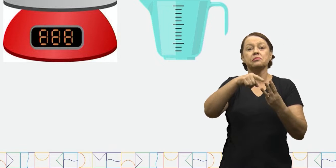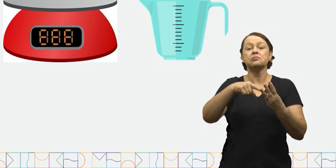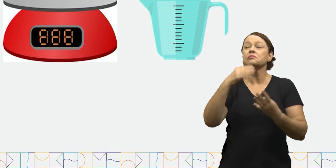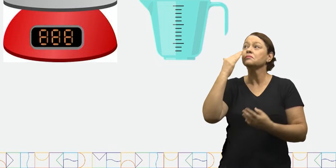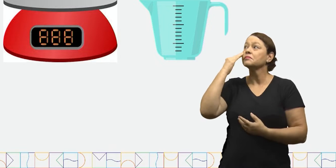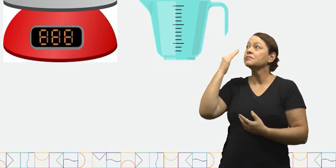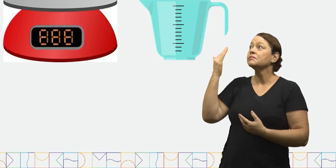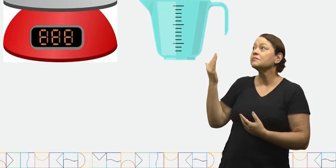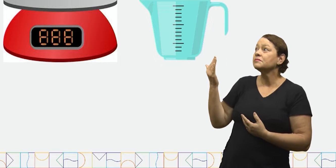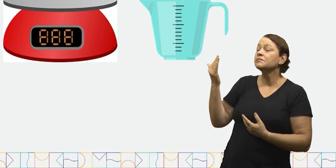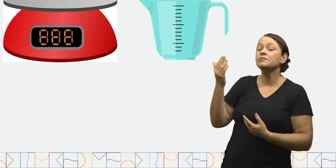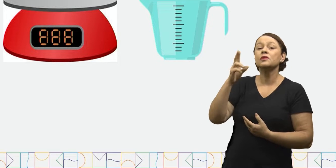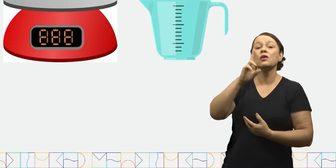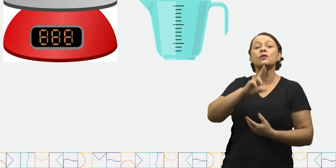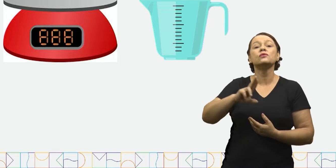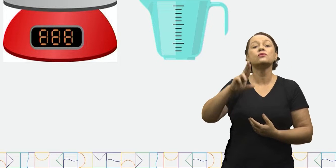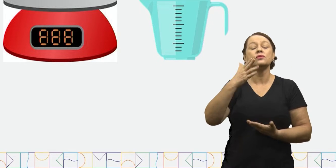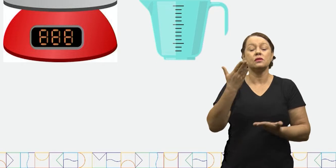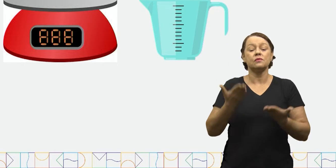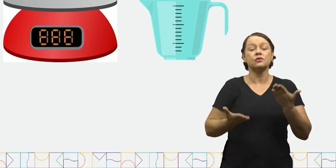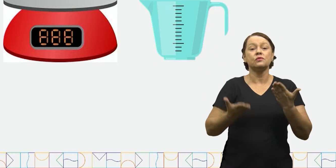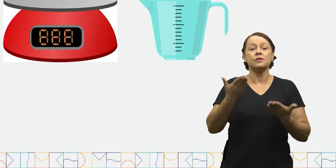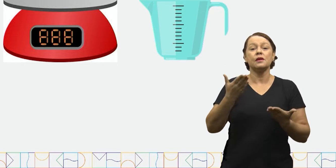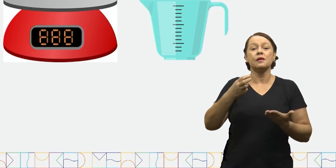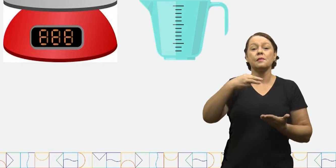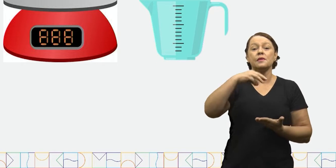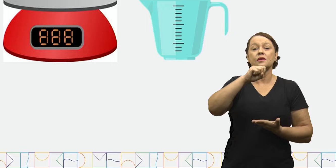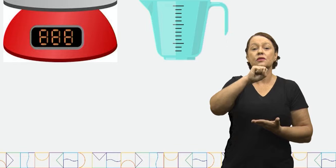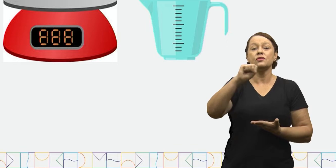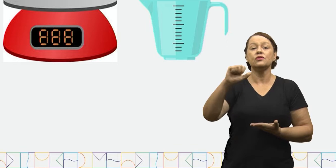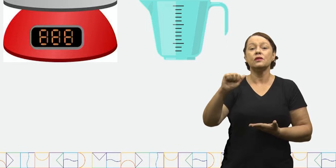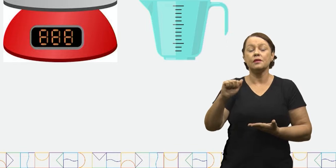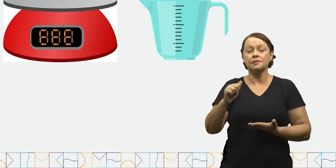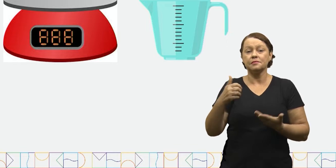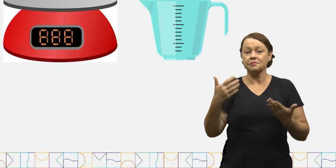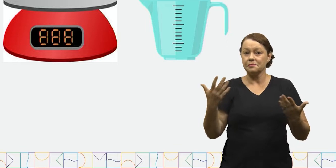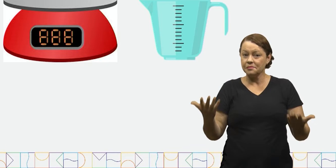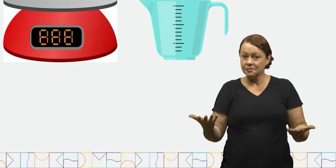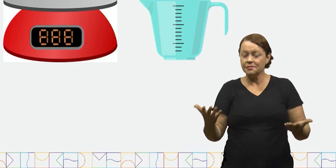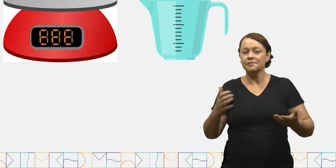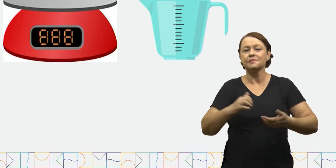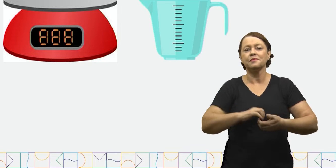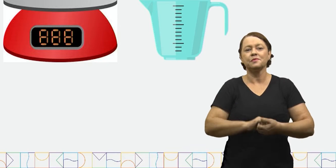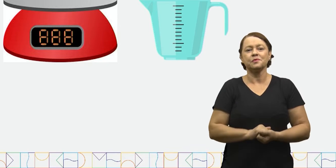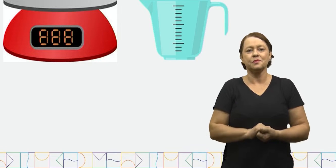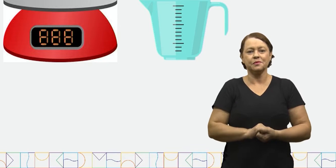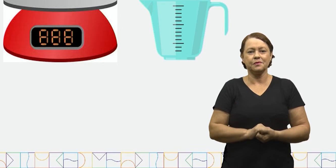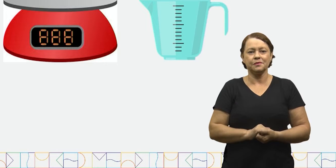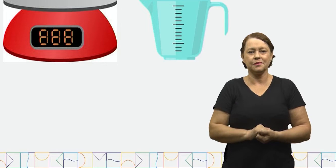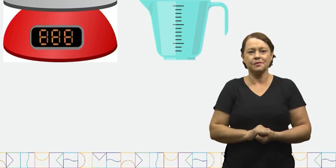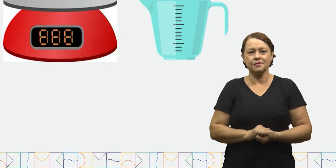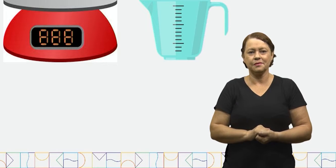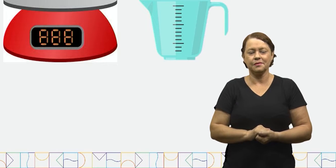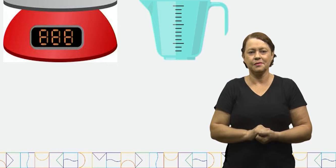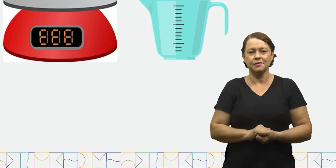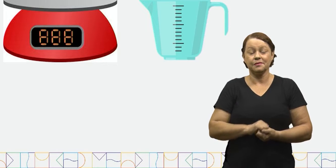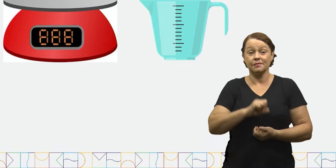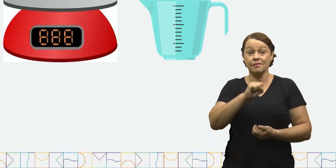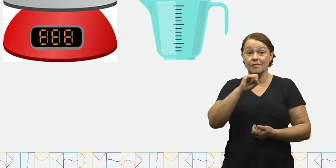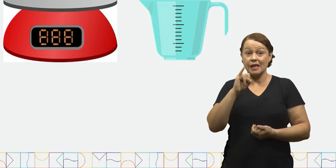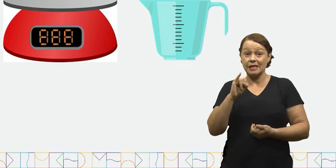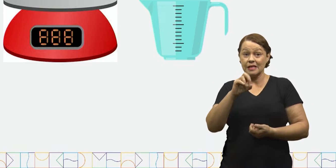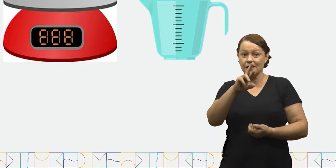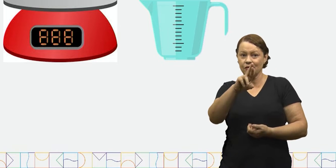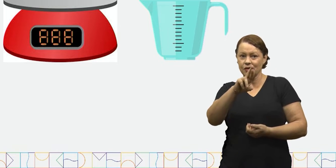aí, qual desses instrumentos nós conseguimos medir a massa?